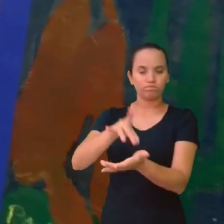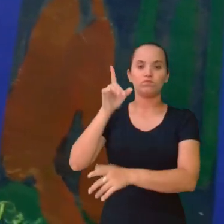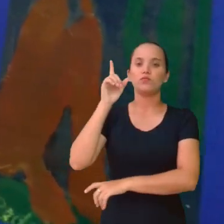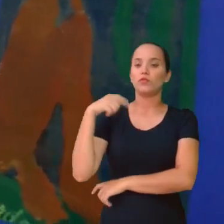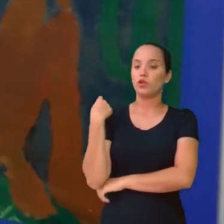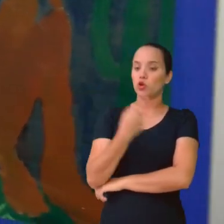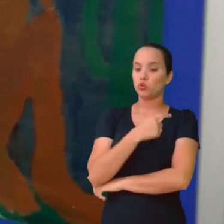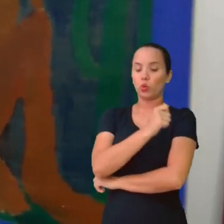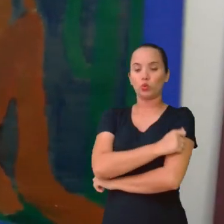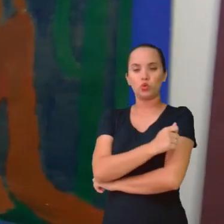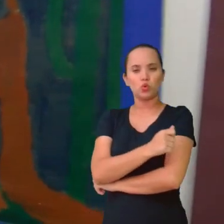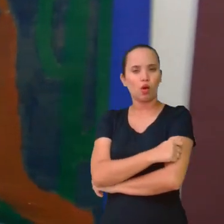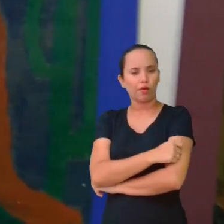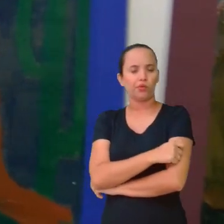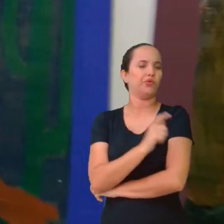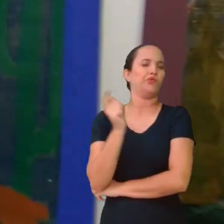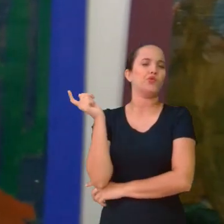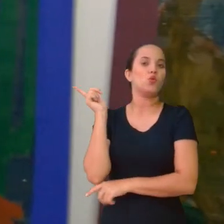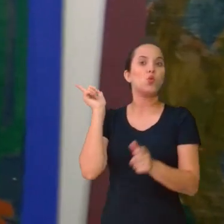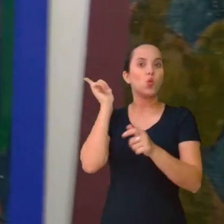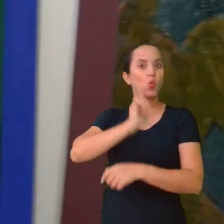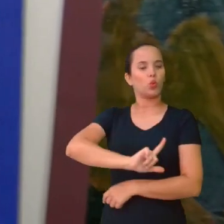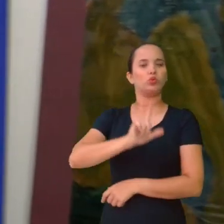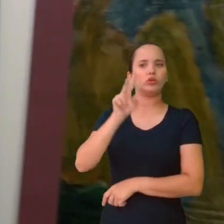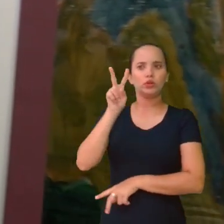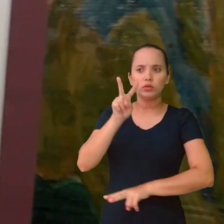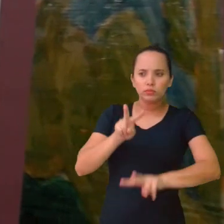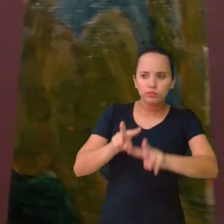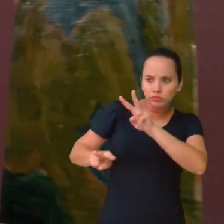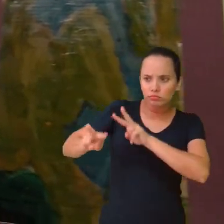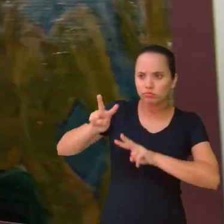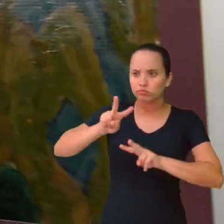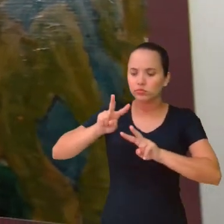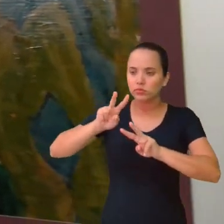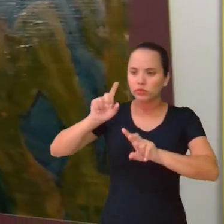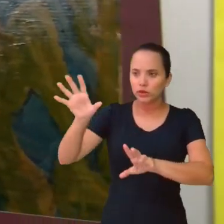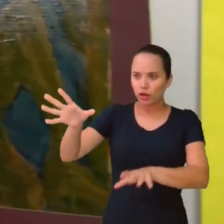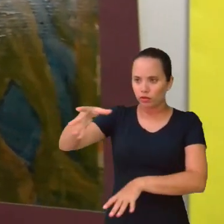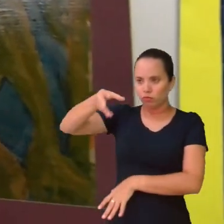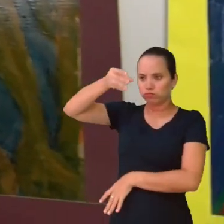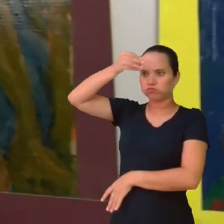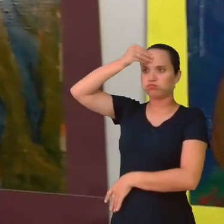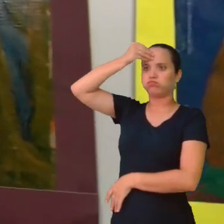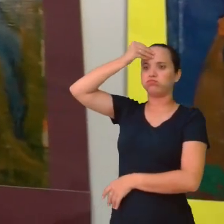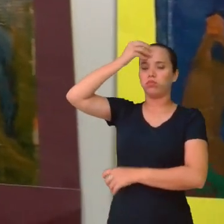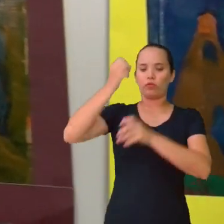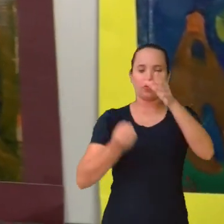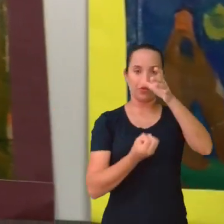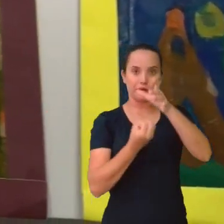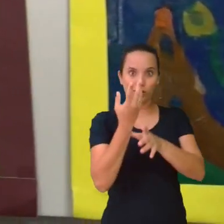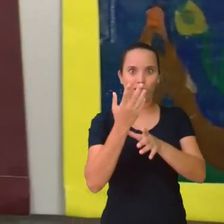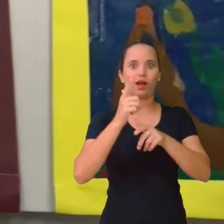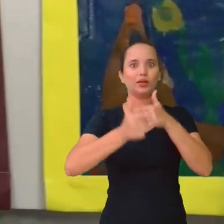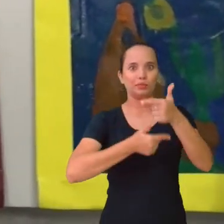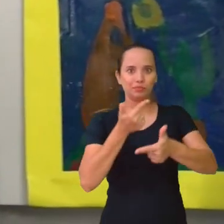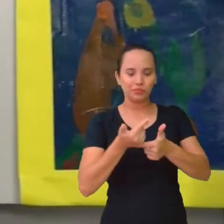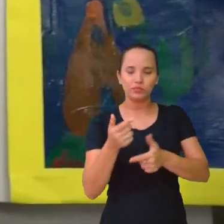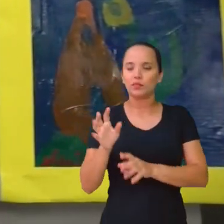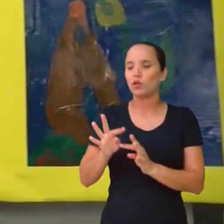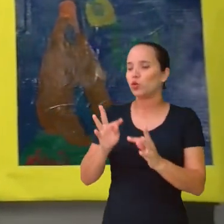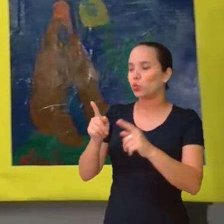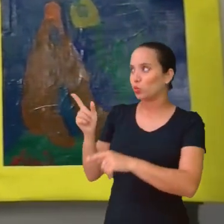eles puderam ver, e foi feito isso aí. Gente, esse trabalho todo foi feito em